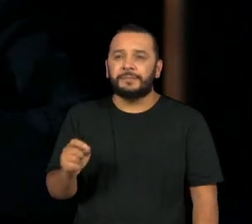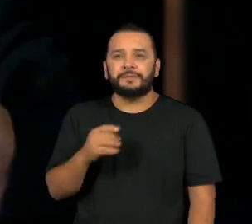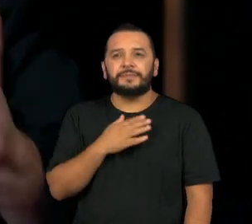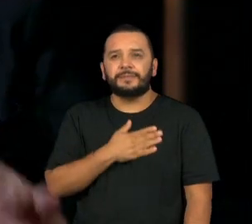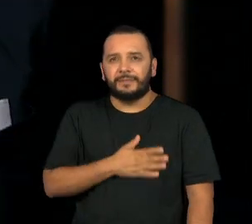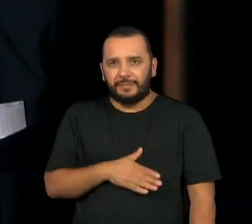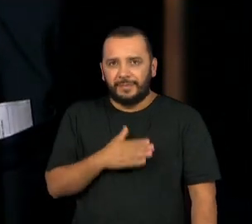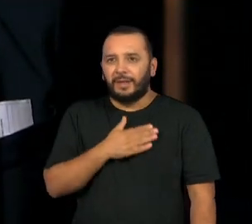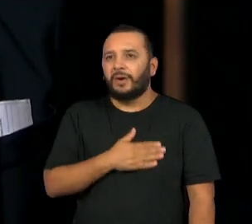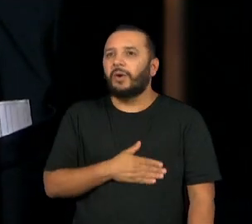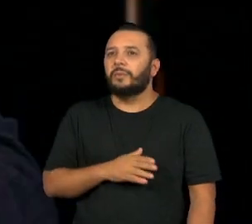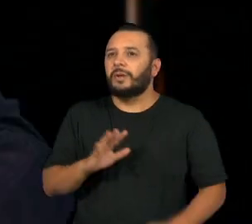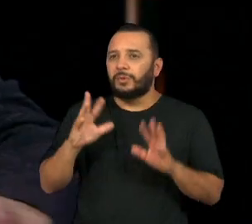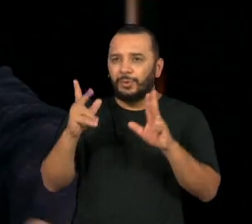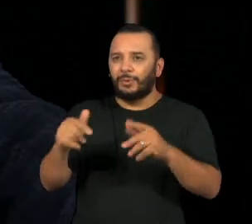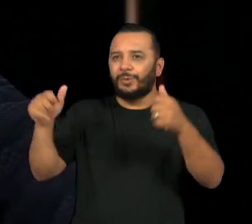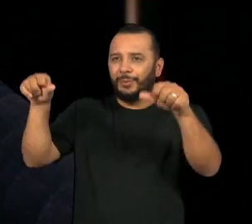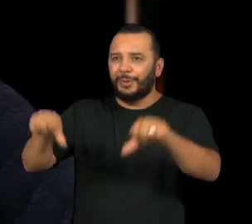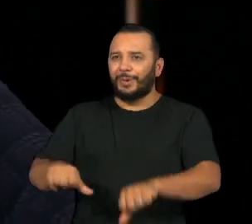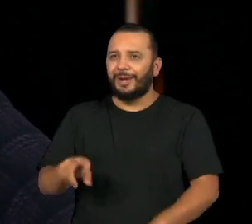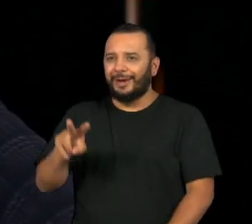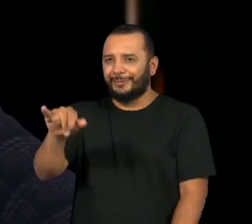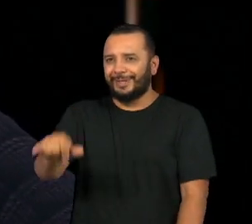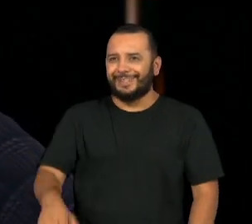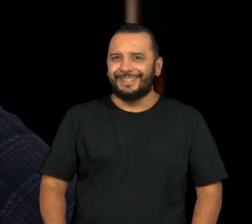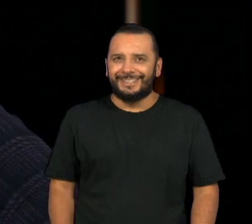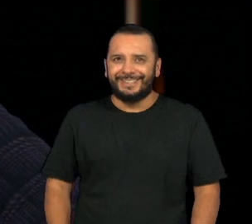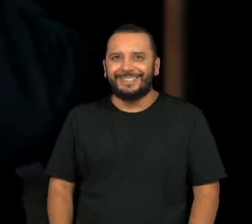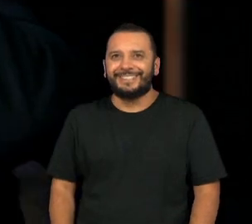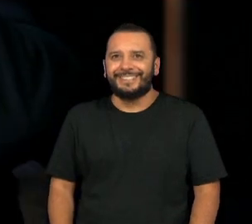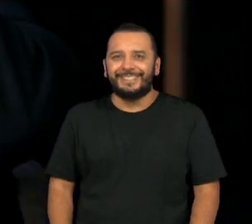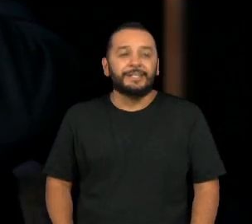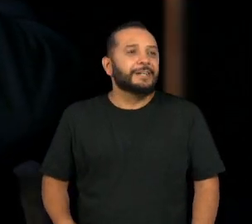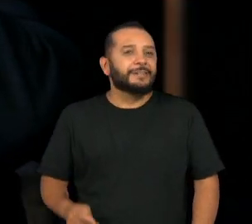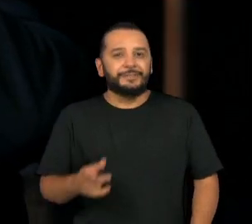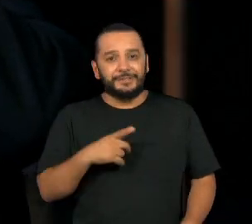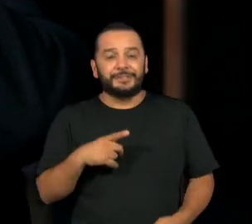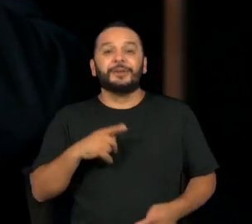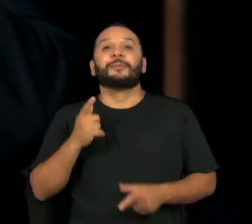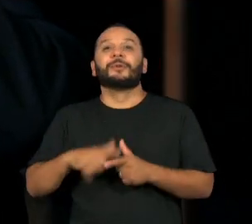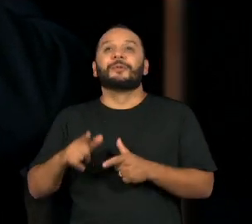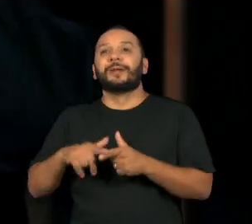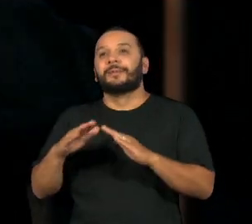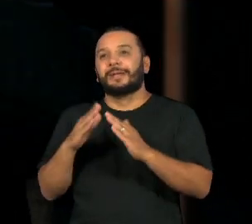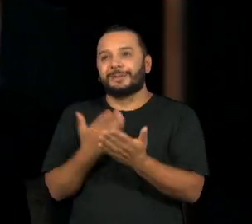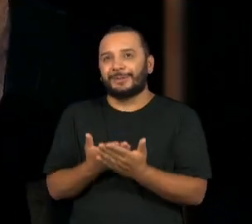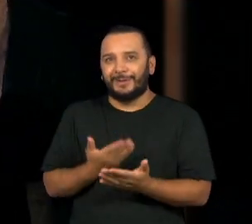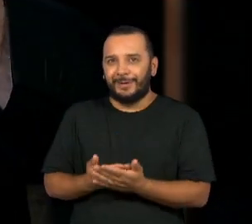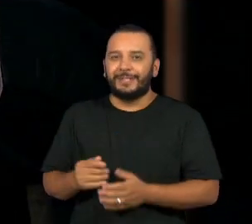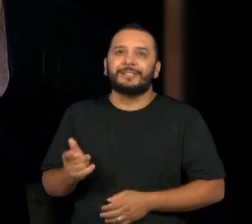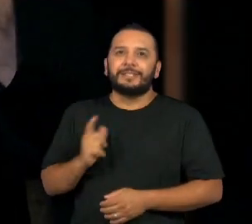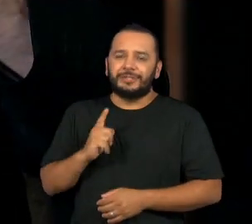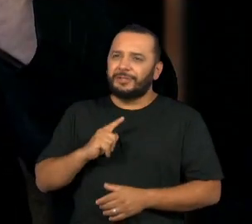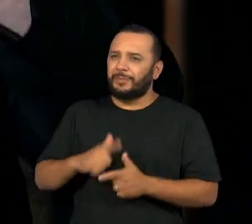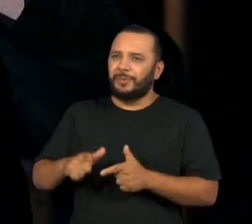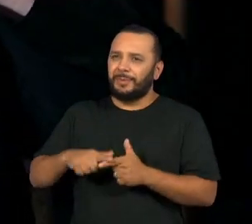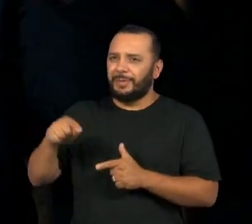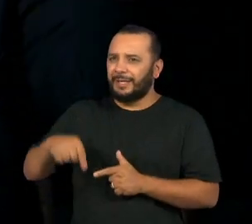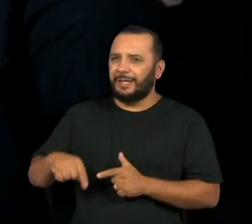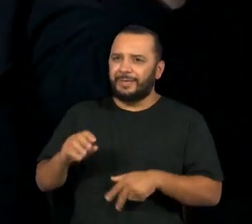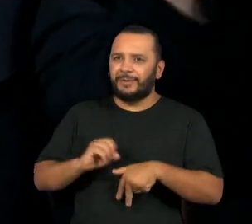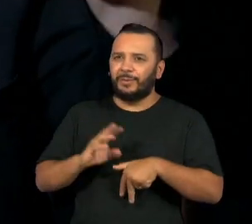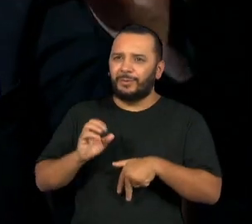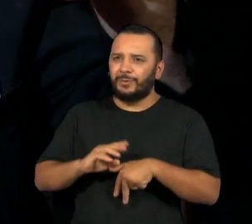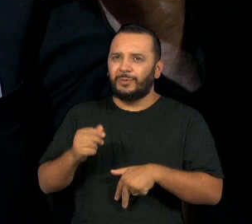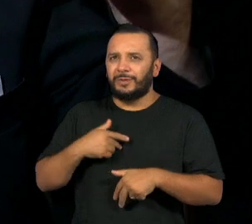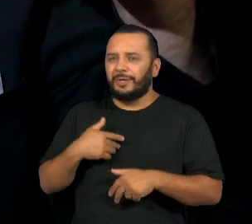calma que tudo piora. Quando eu tinha algum problema na escola, uma vez eu tive um problema aqui na TV Cultura, eu ia fazer uma